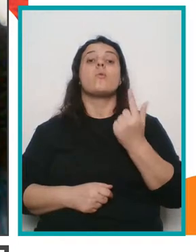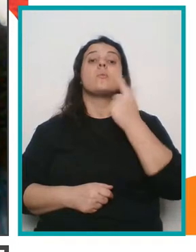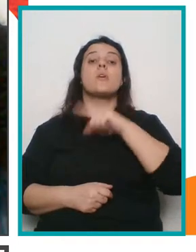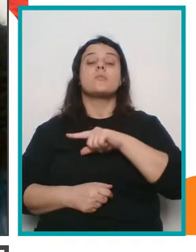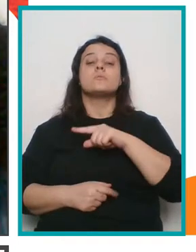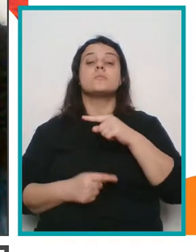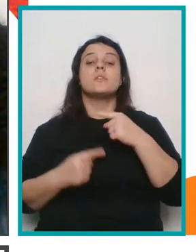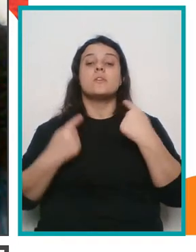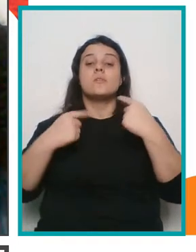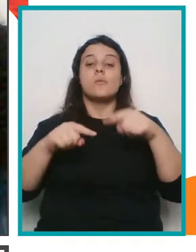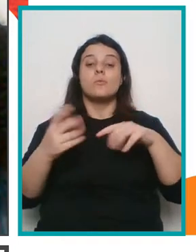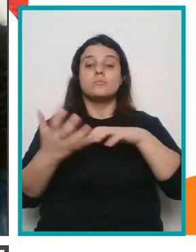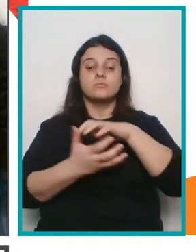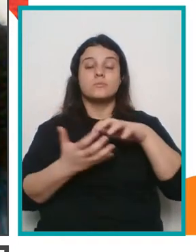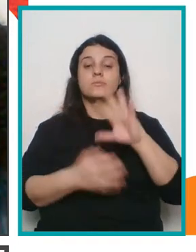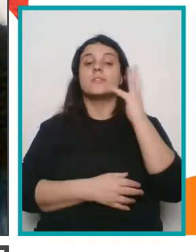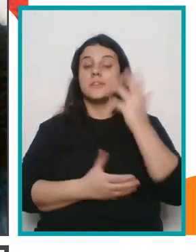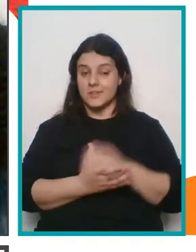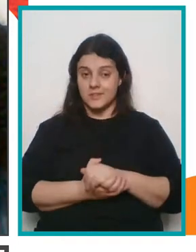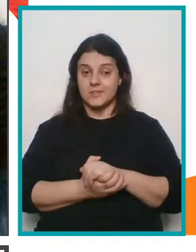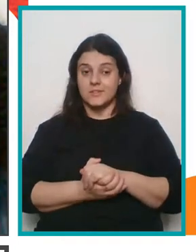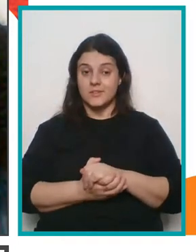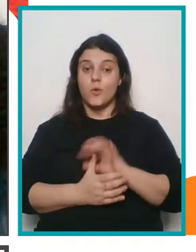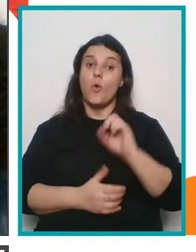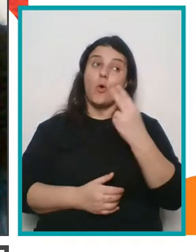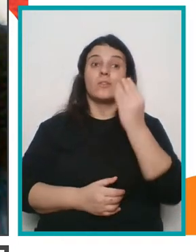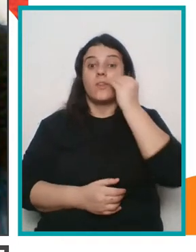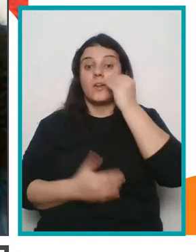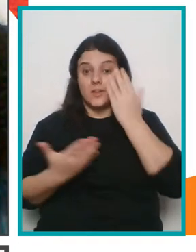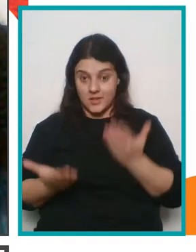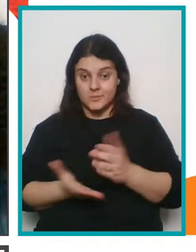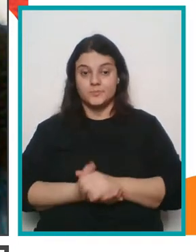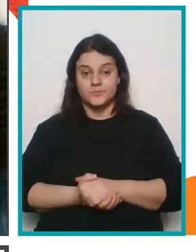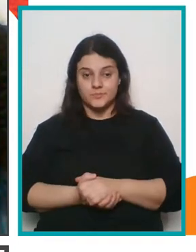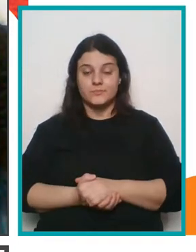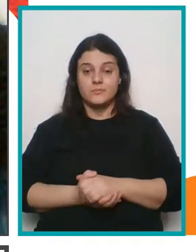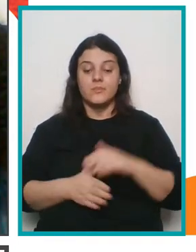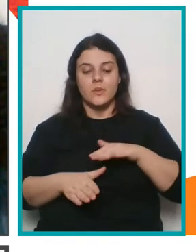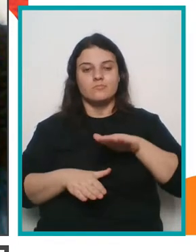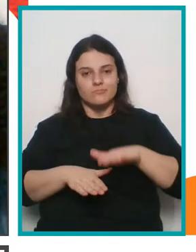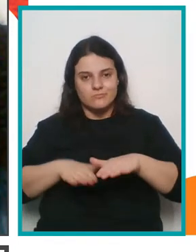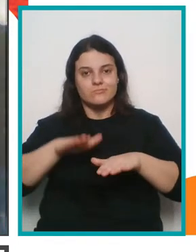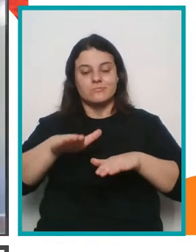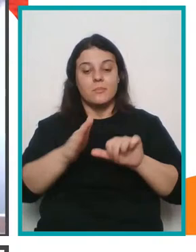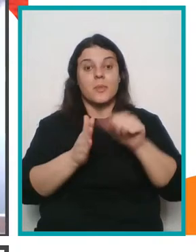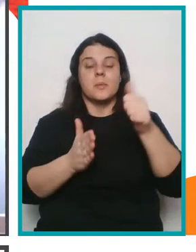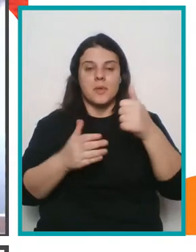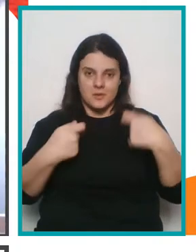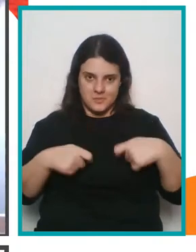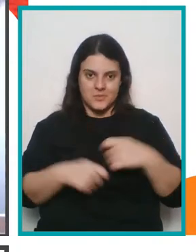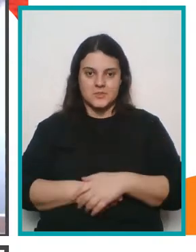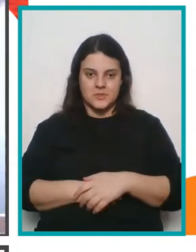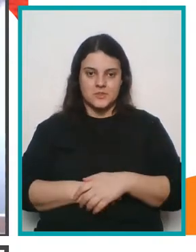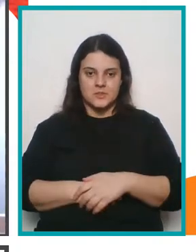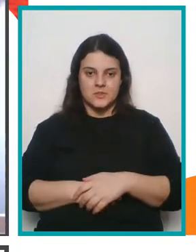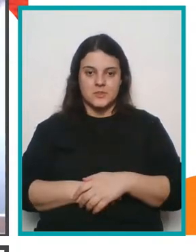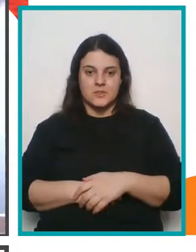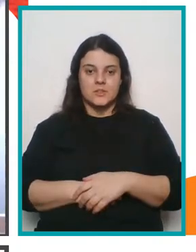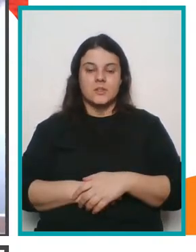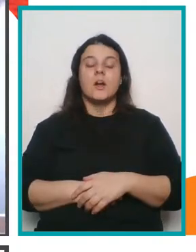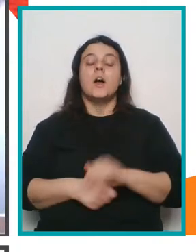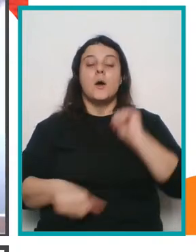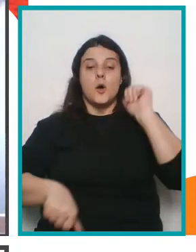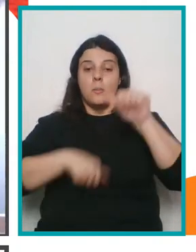As mudanças climáticas e a crise climática sempre sofreram muito com o obscurantismo do